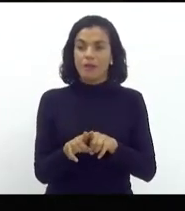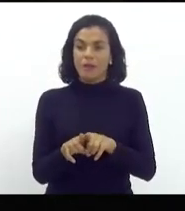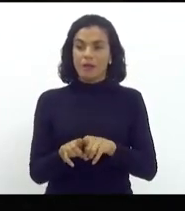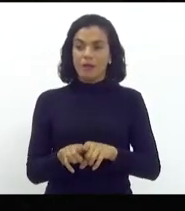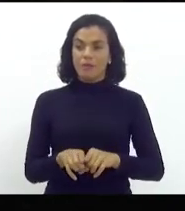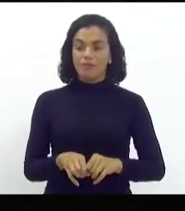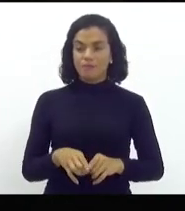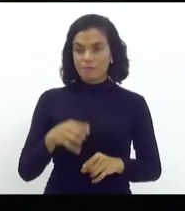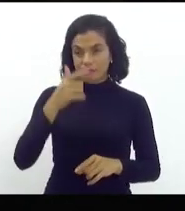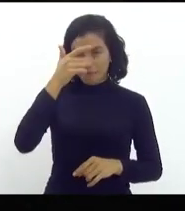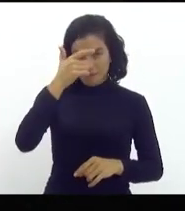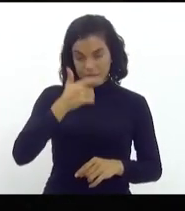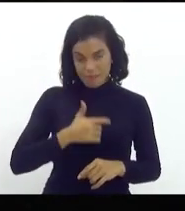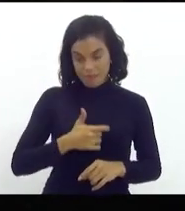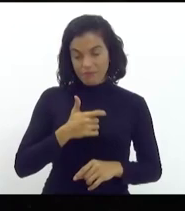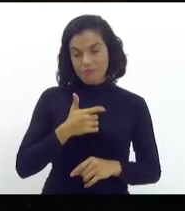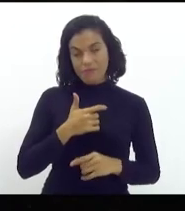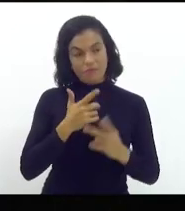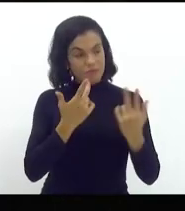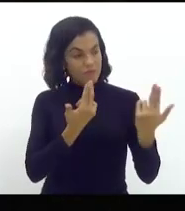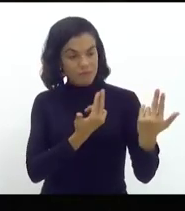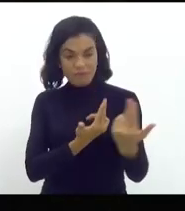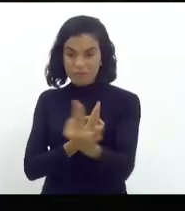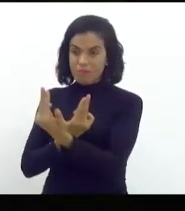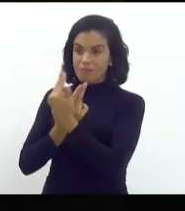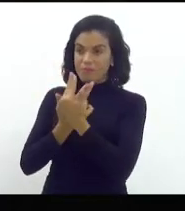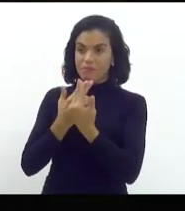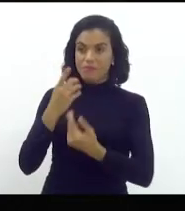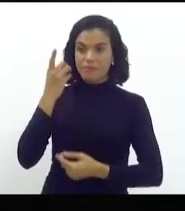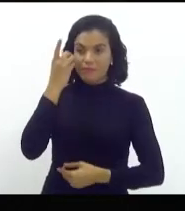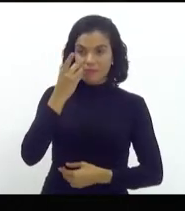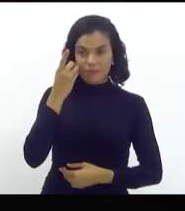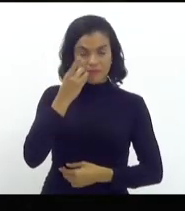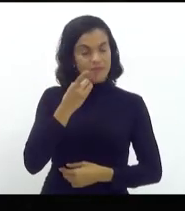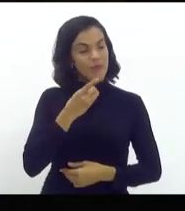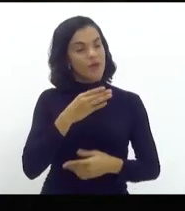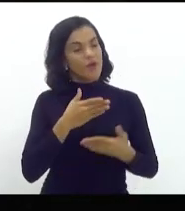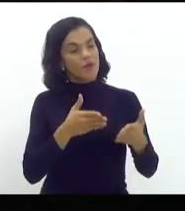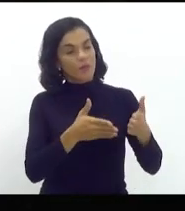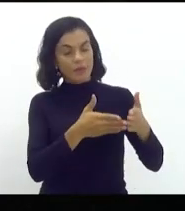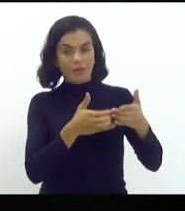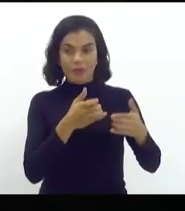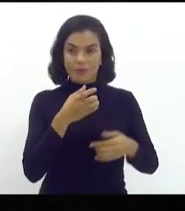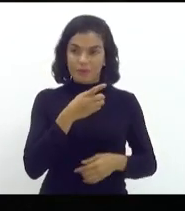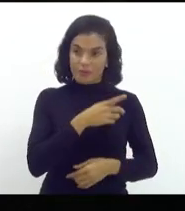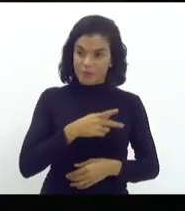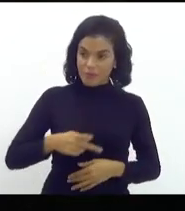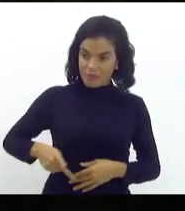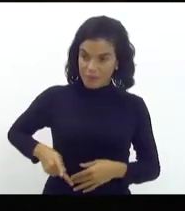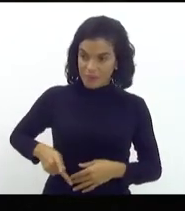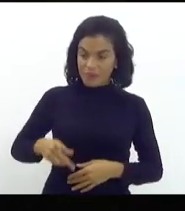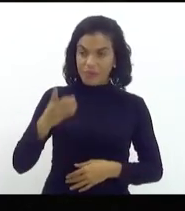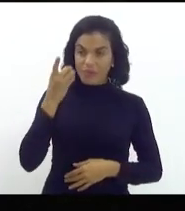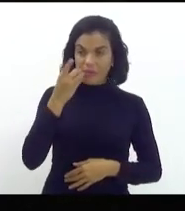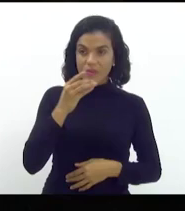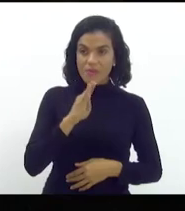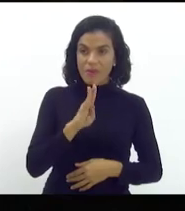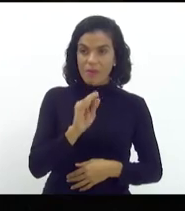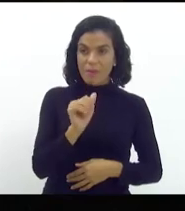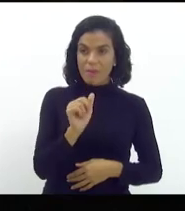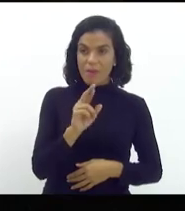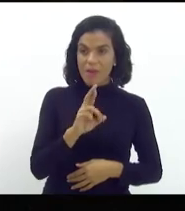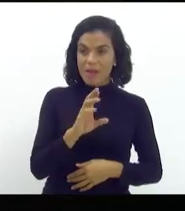conto com todos os novos deputados onde eu vou pedir o presidente nosso Deputado Presidente Rodrigo Bacelar